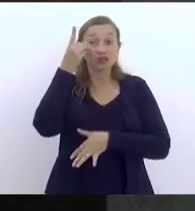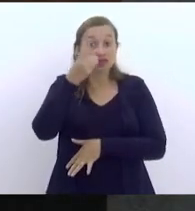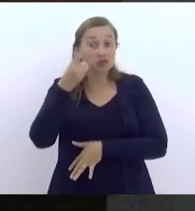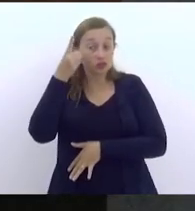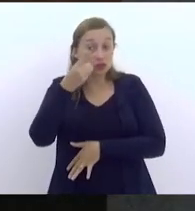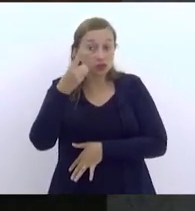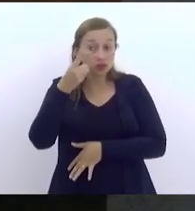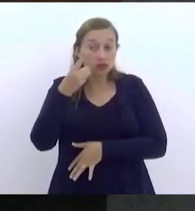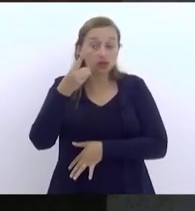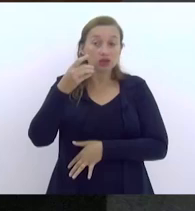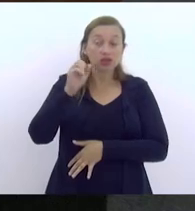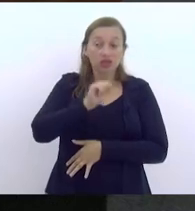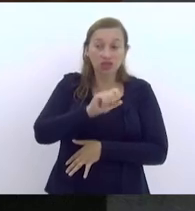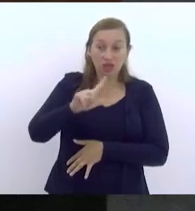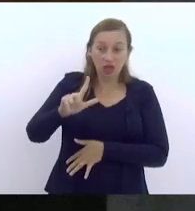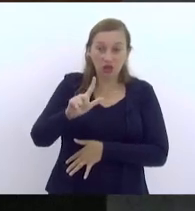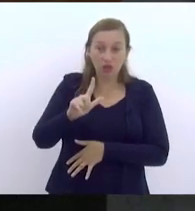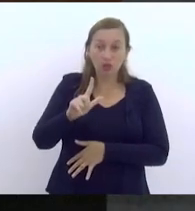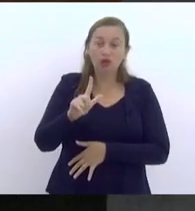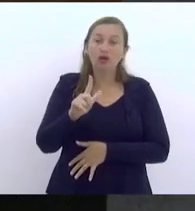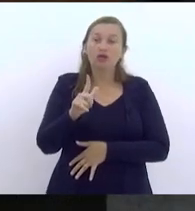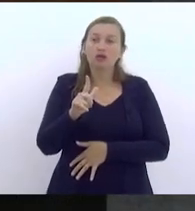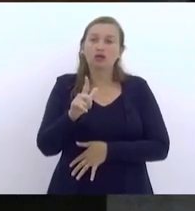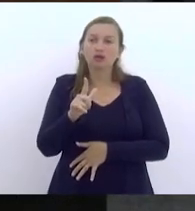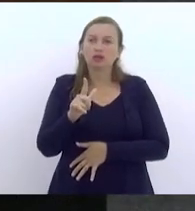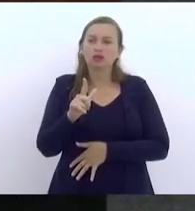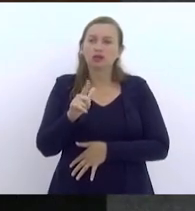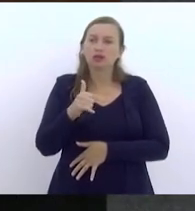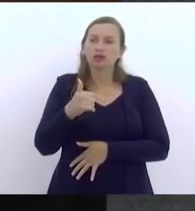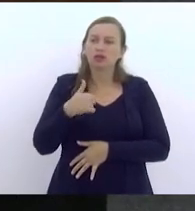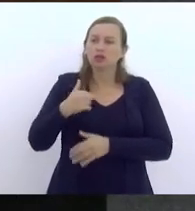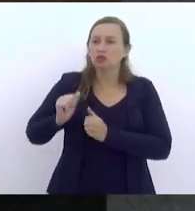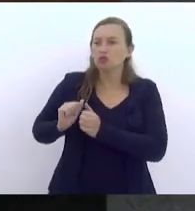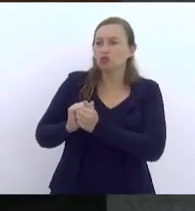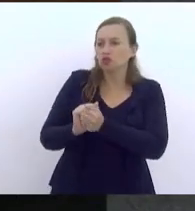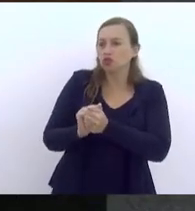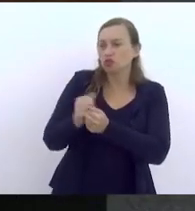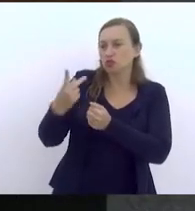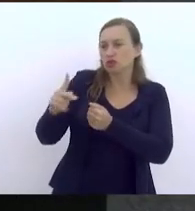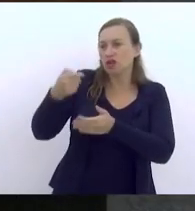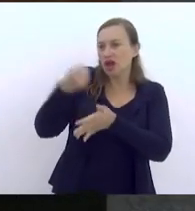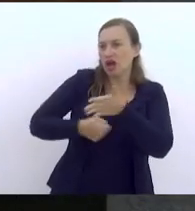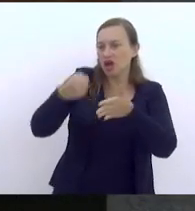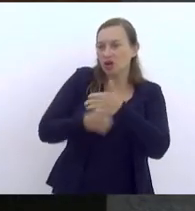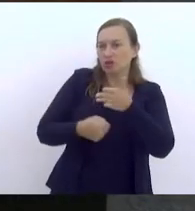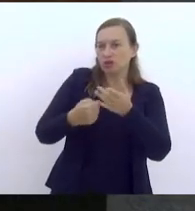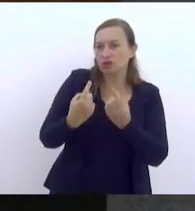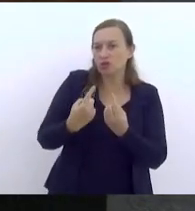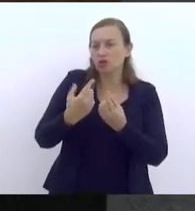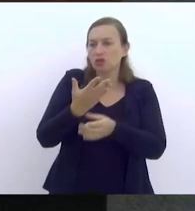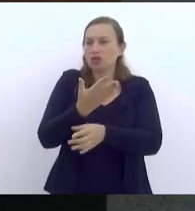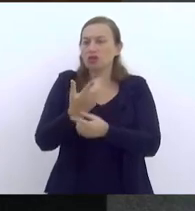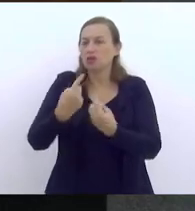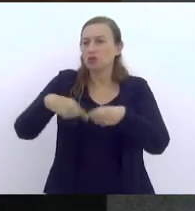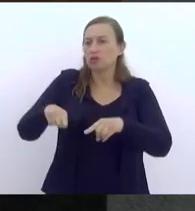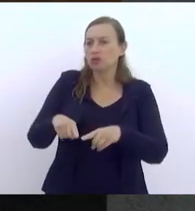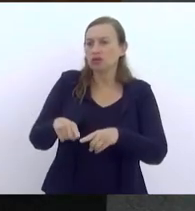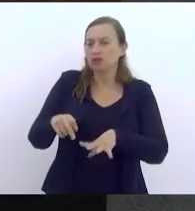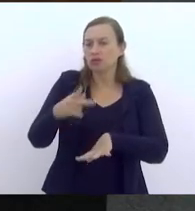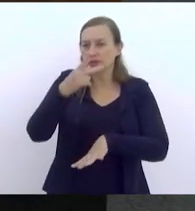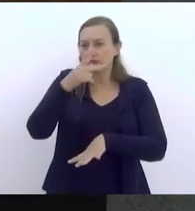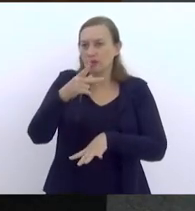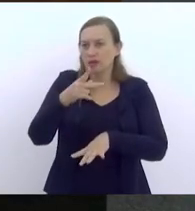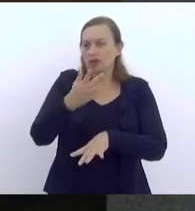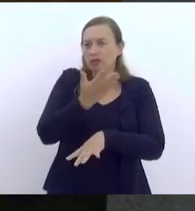deputado Daniel Libreron, e me coloco lado a lado com ele na luta contra a discriminação da pessoa com